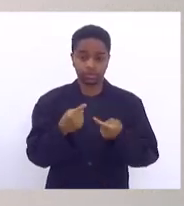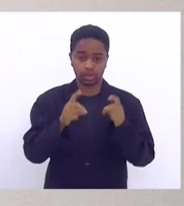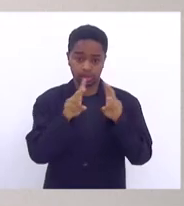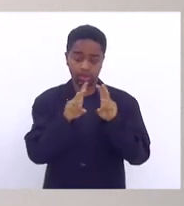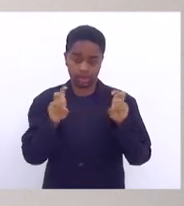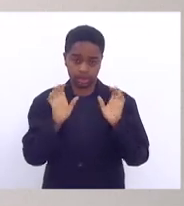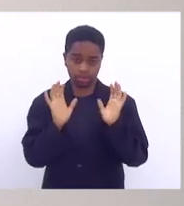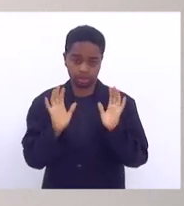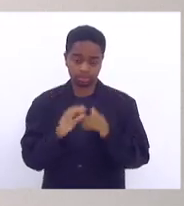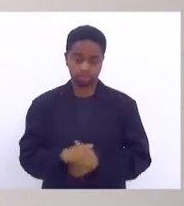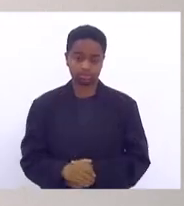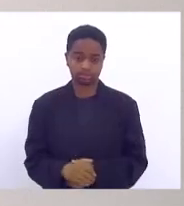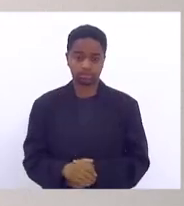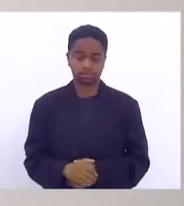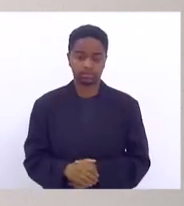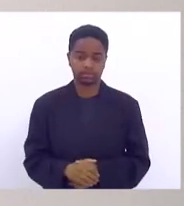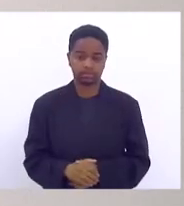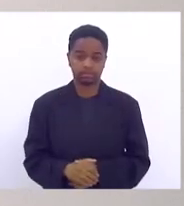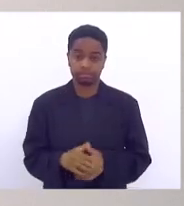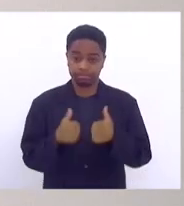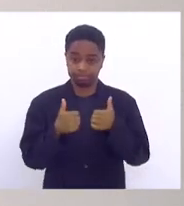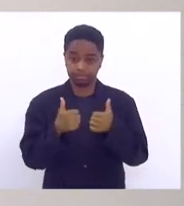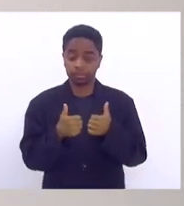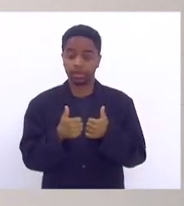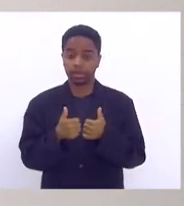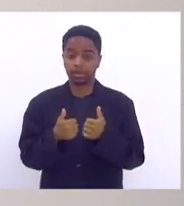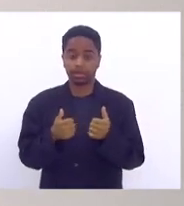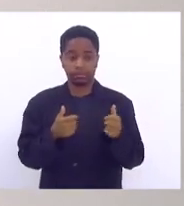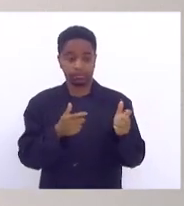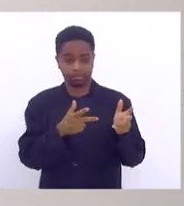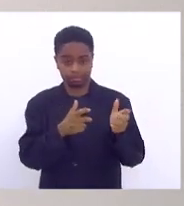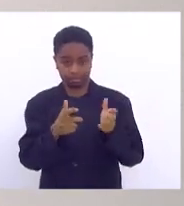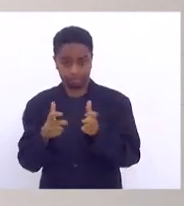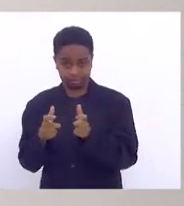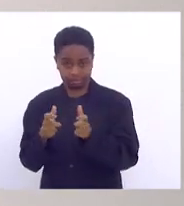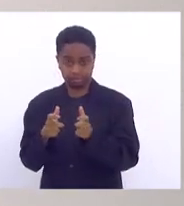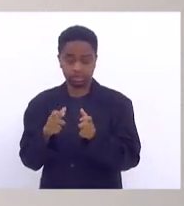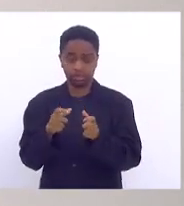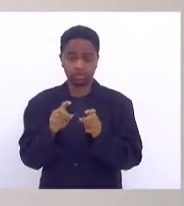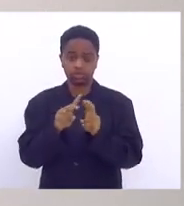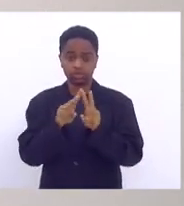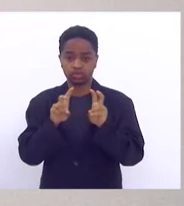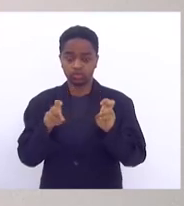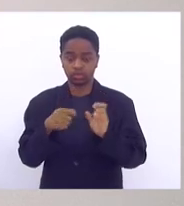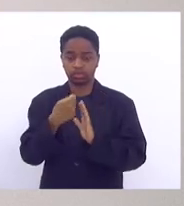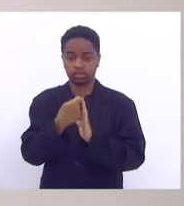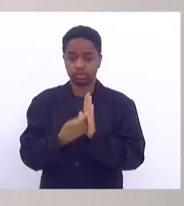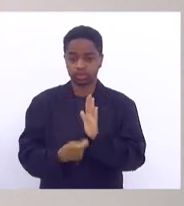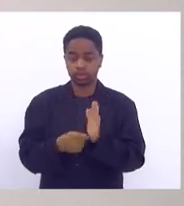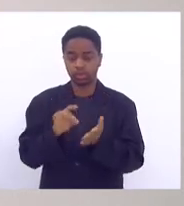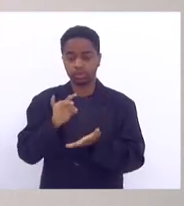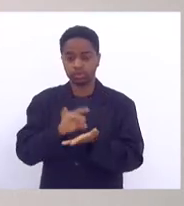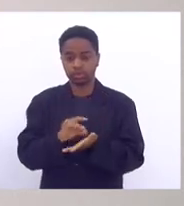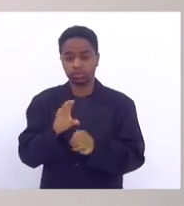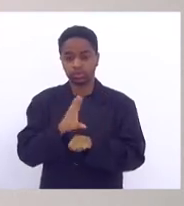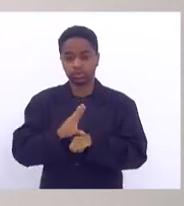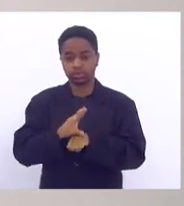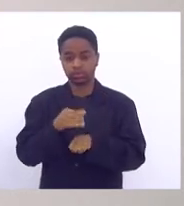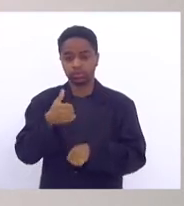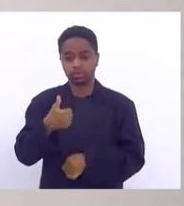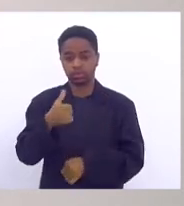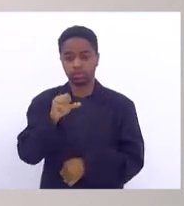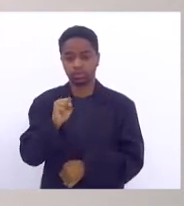especificamente bem feitas essas considerações da redação original da Constituição de